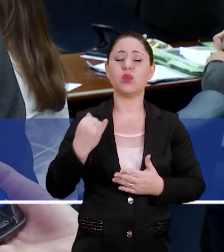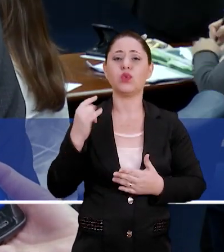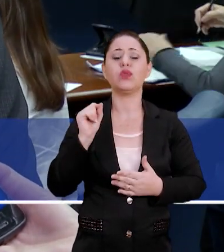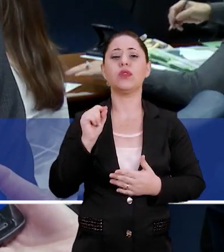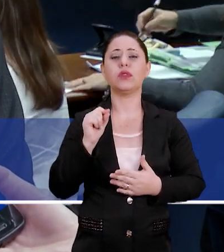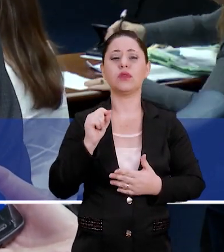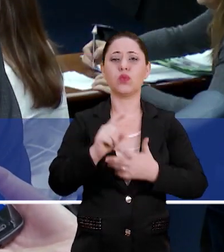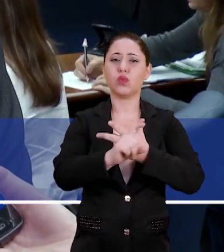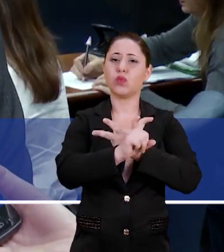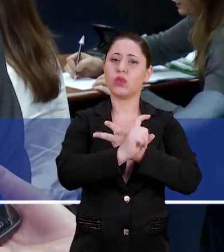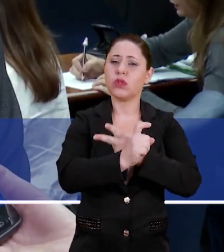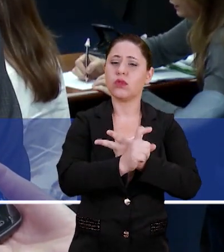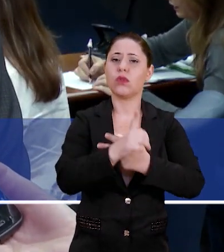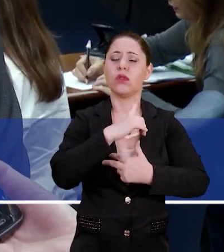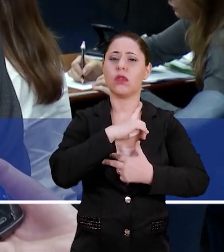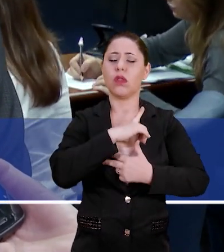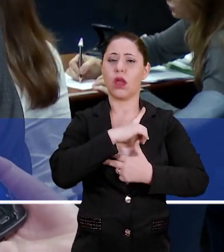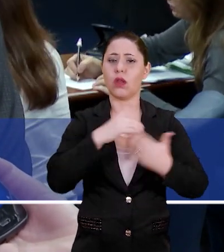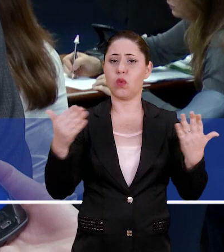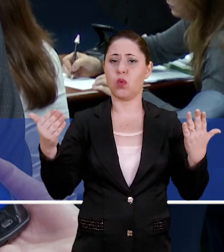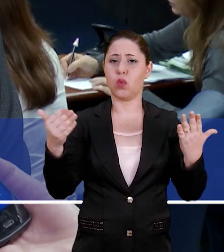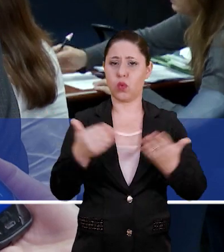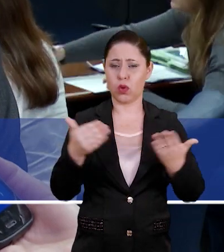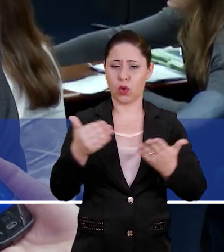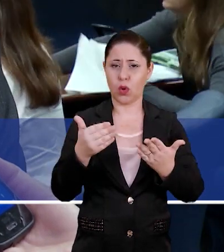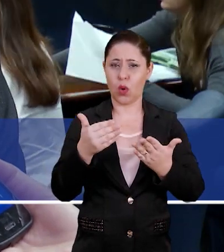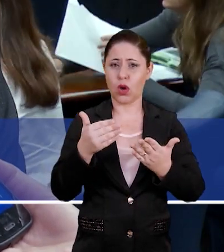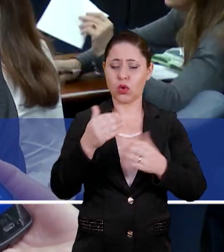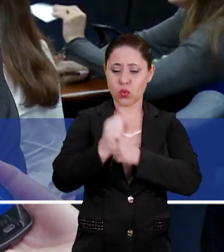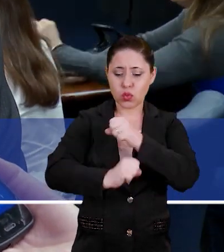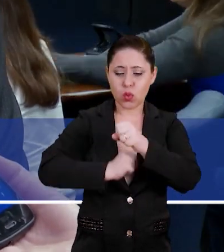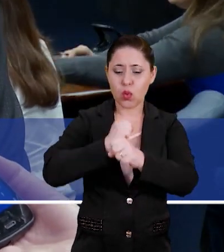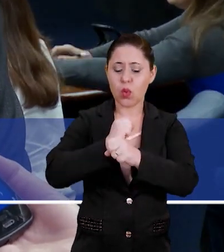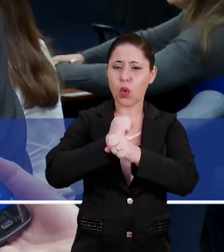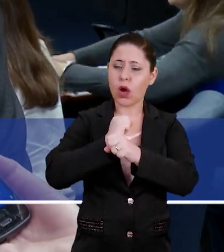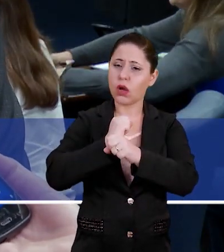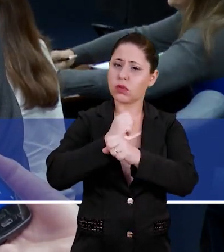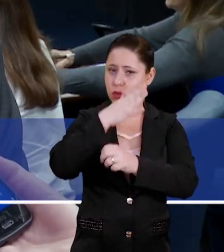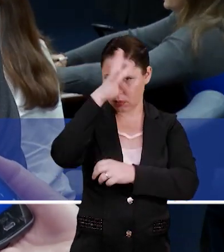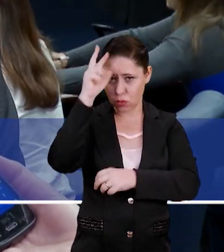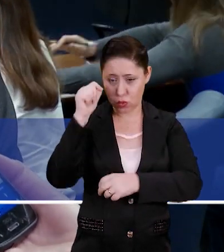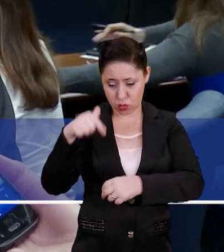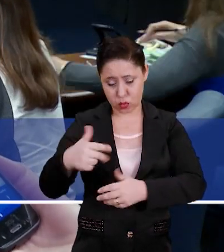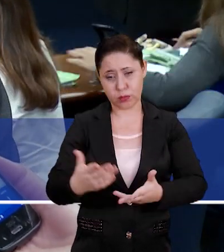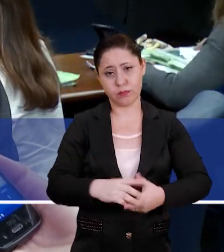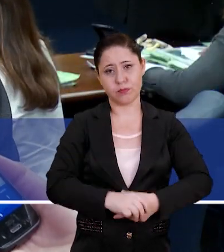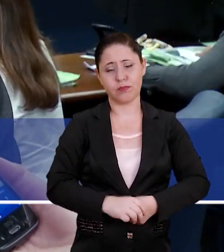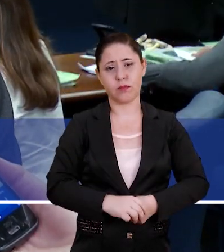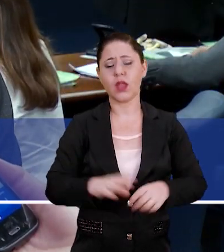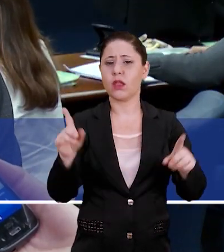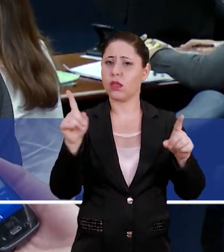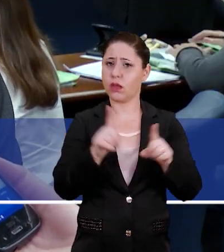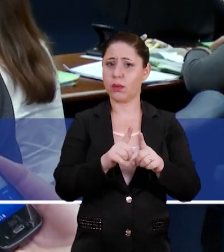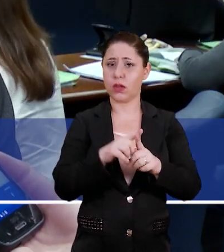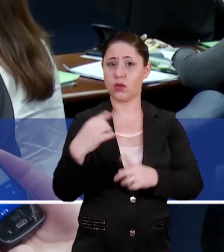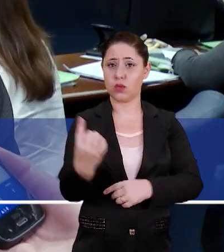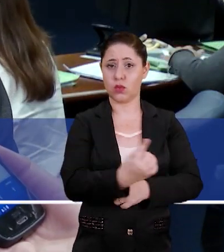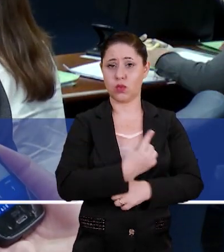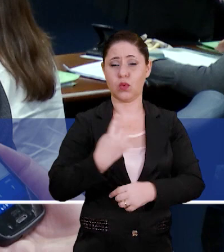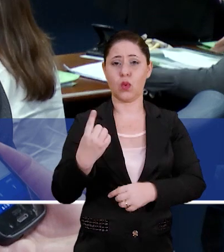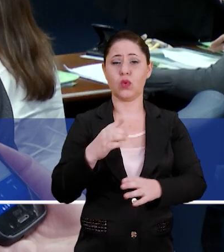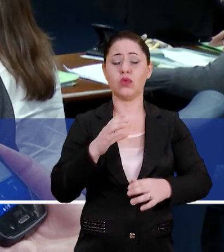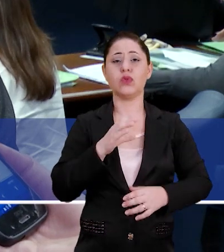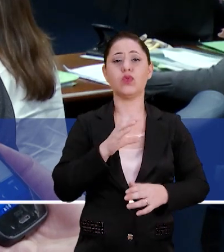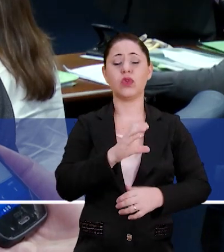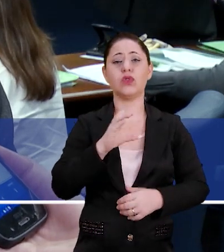que o Poder Executivo está tendo em relação aos próximos anos aqui em Mato Grosso do Sul. E de parte de nós